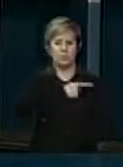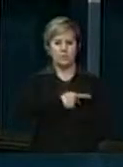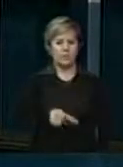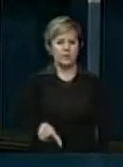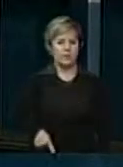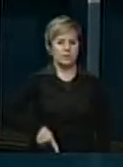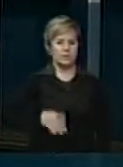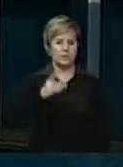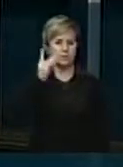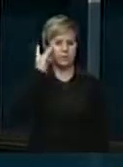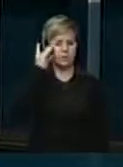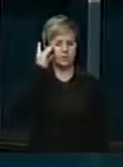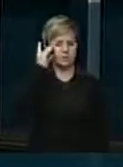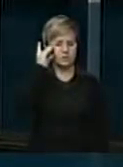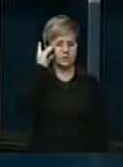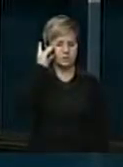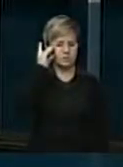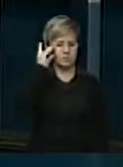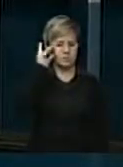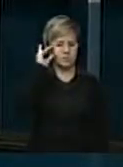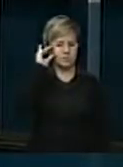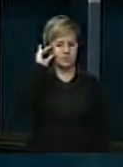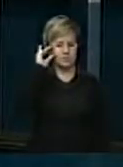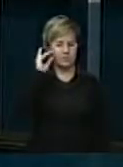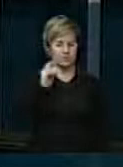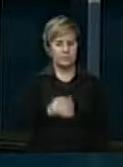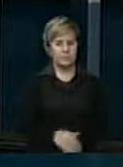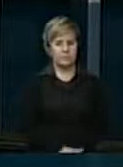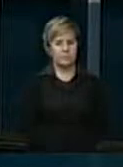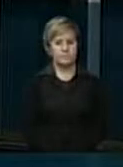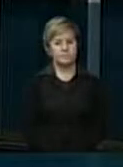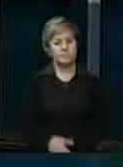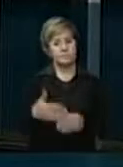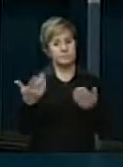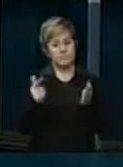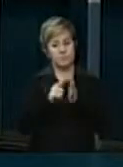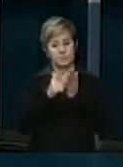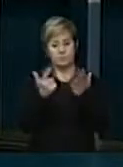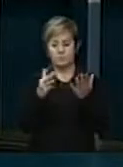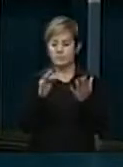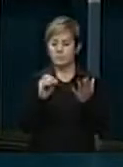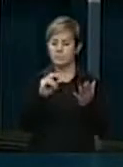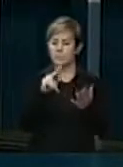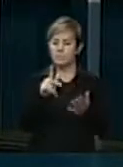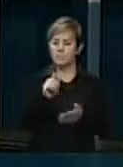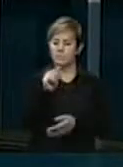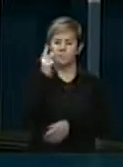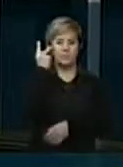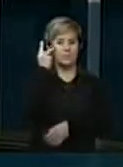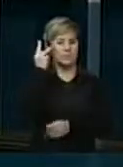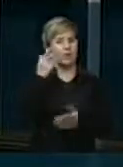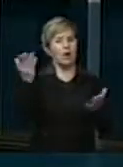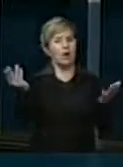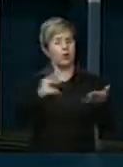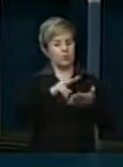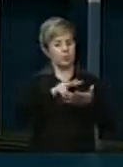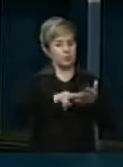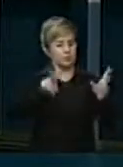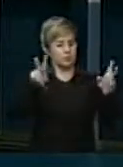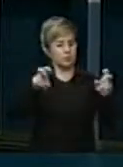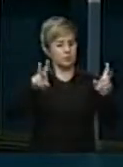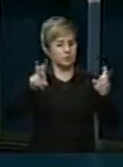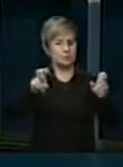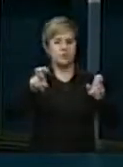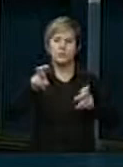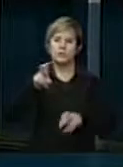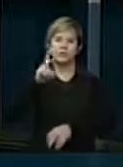presidenta Dilma Rousseff. Então, o jornal Folha de São Paulo de hoje traz a matéria com o